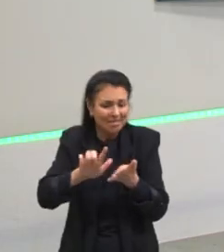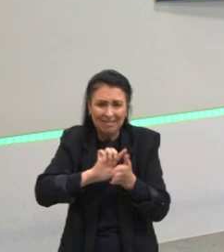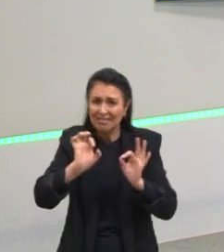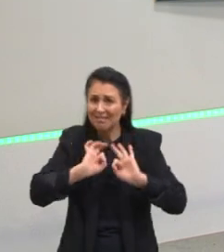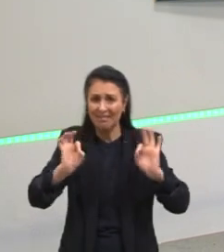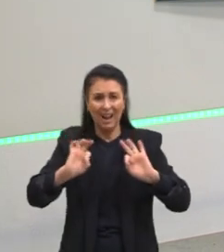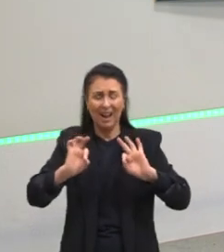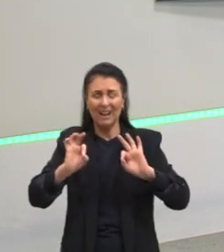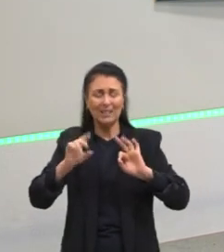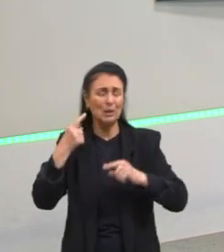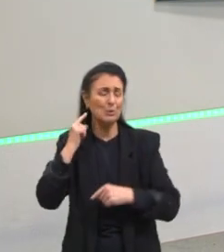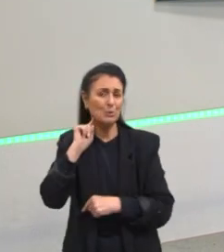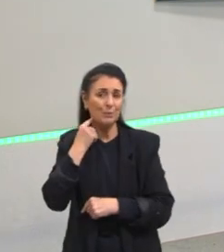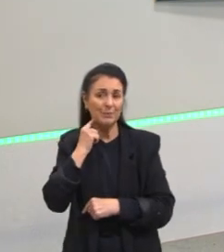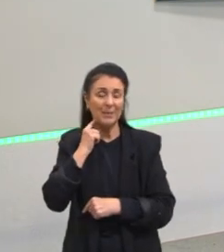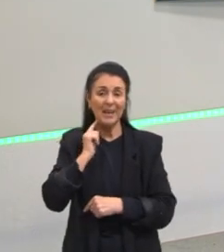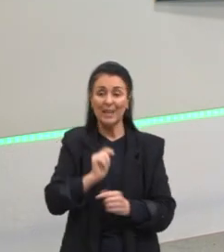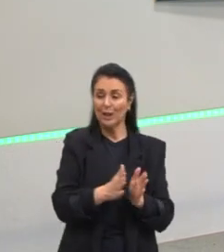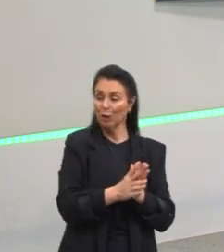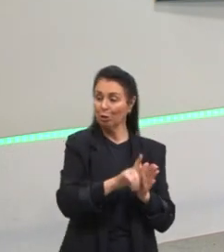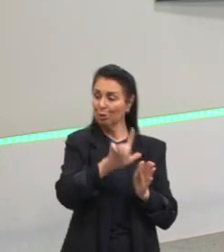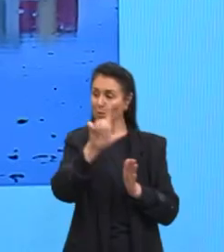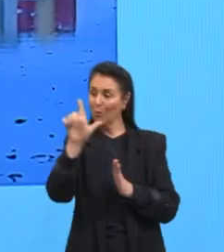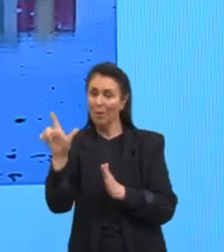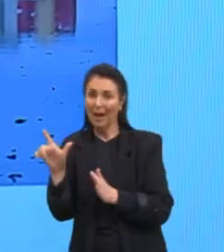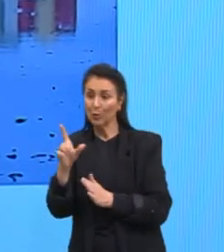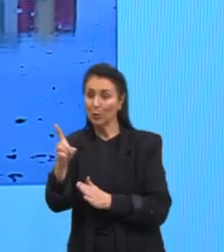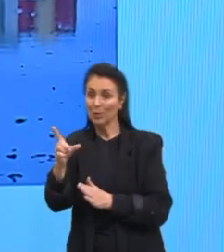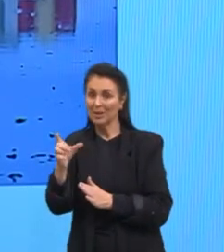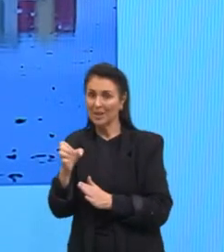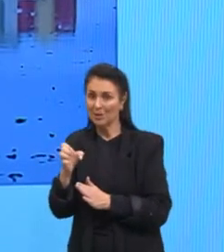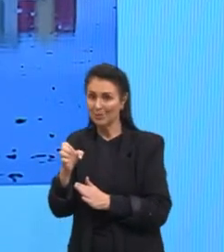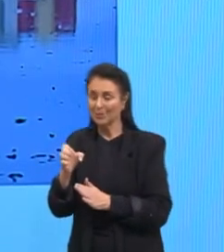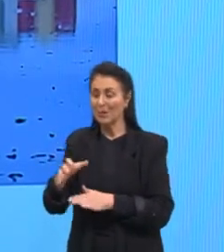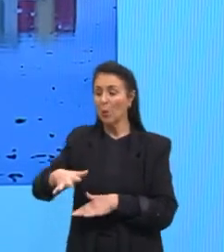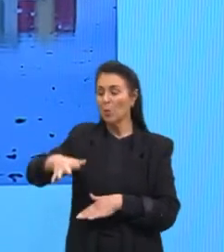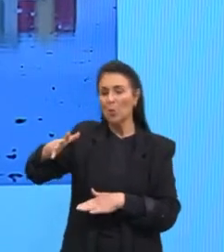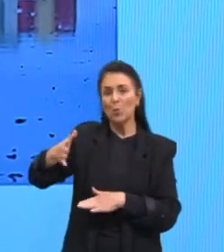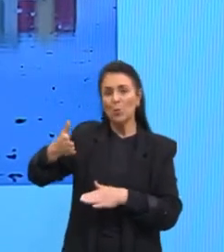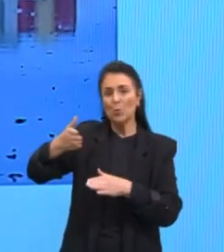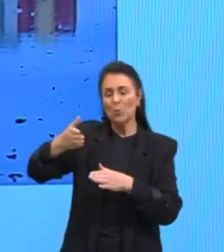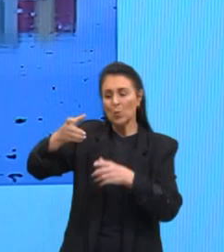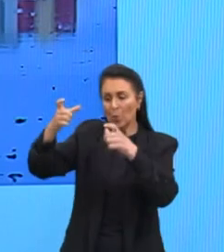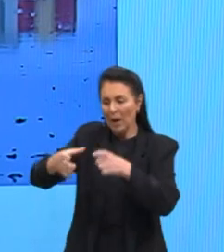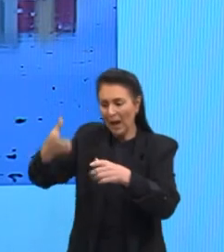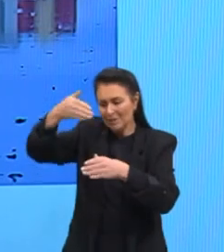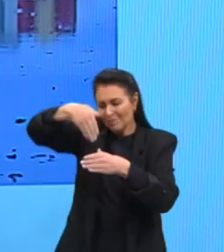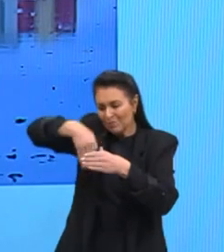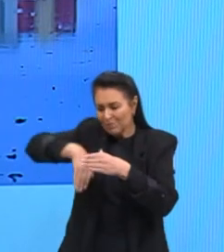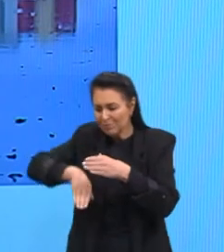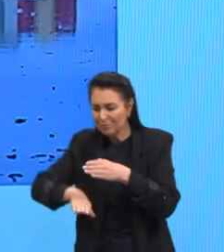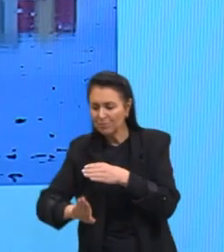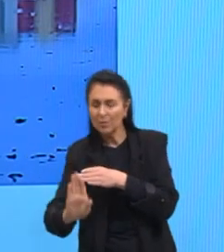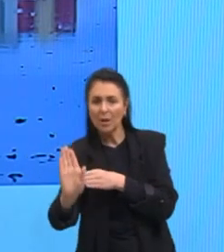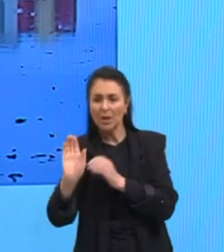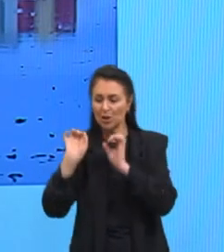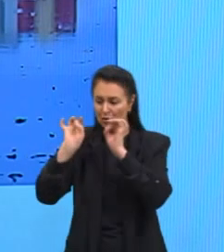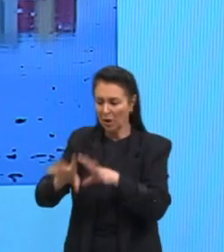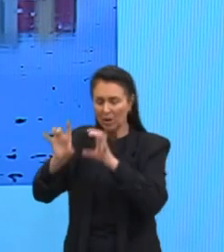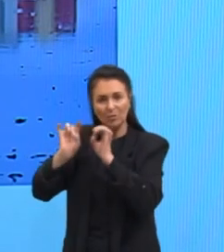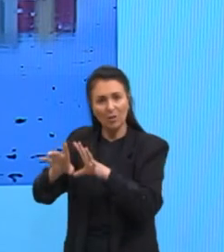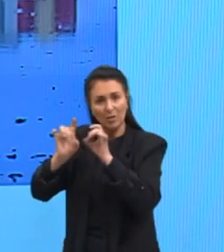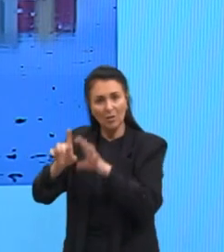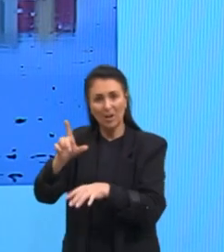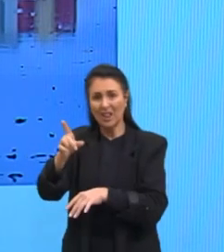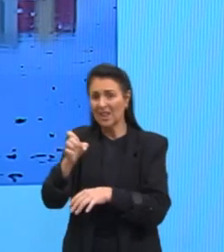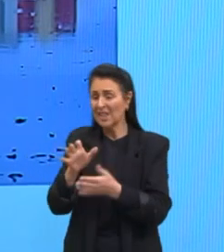né Eu acho que vou mostrar aqui para vocês uso os lixões que são buracos abertos a céu aberto e coloca lá o lixo tá não